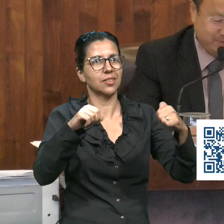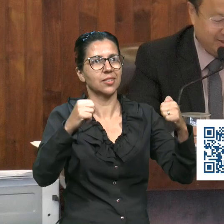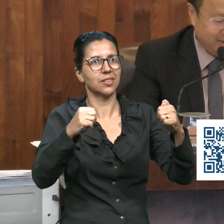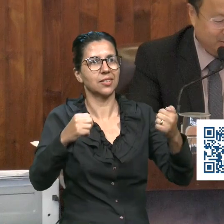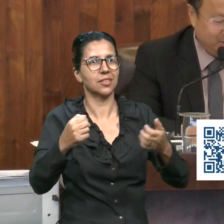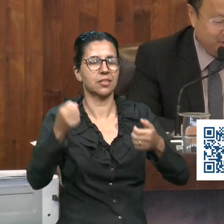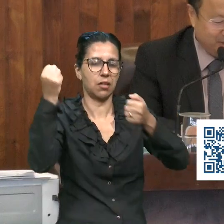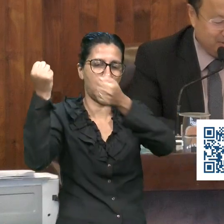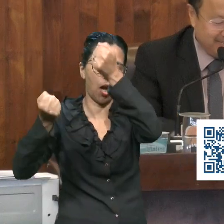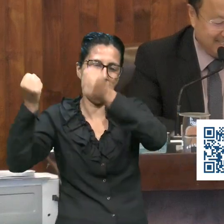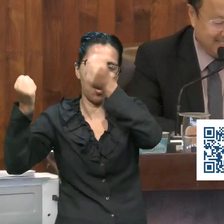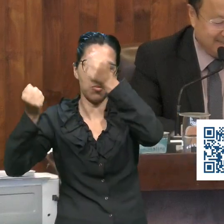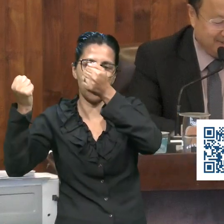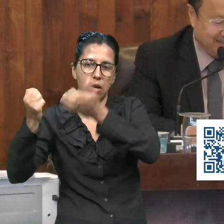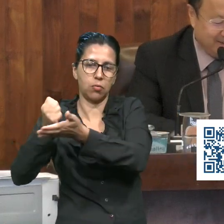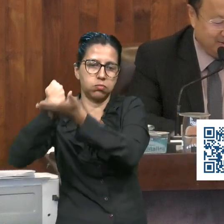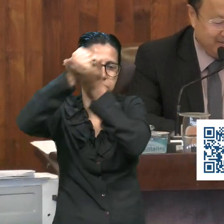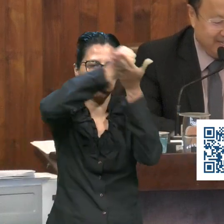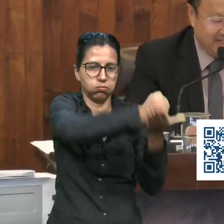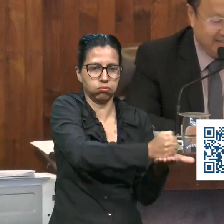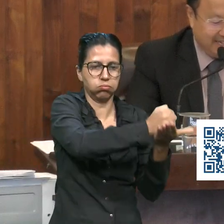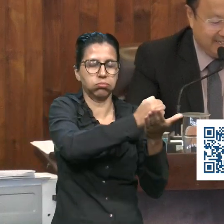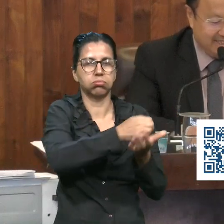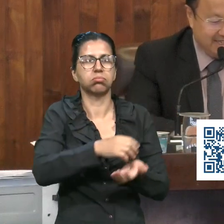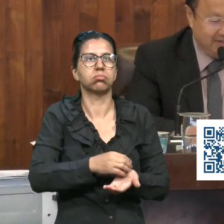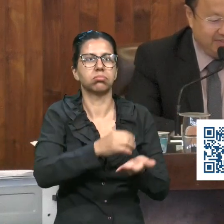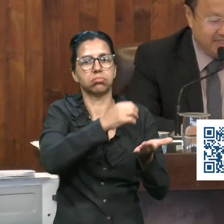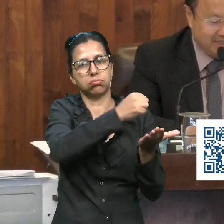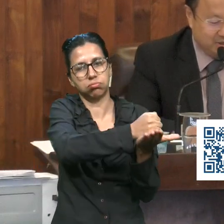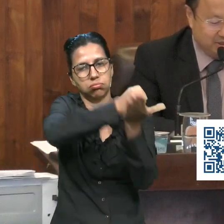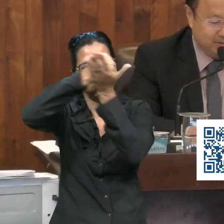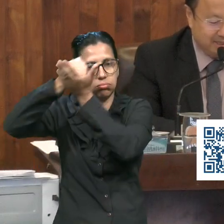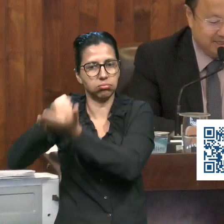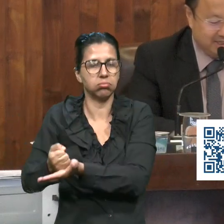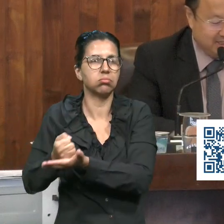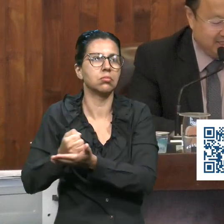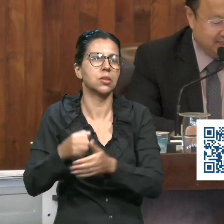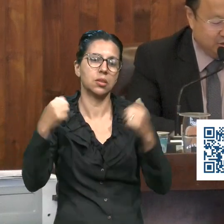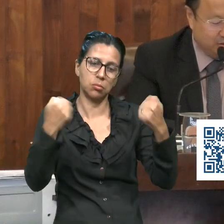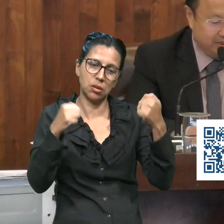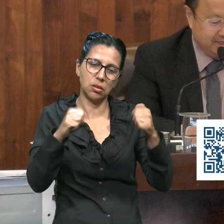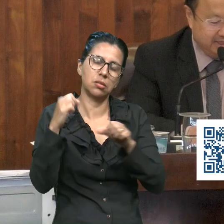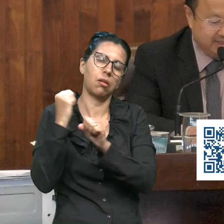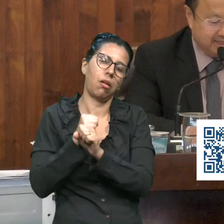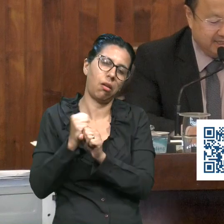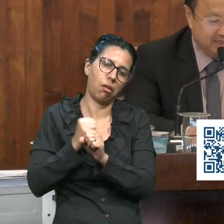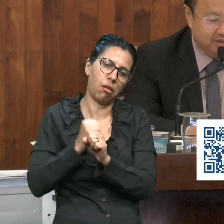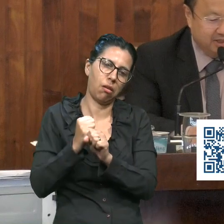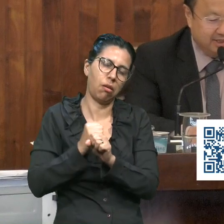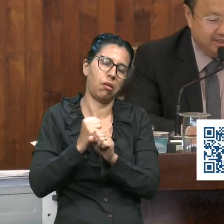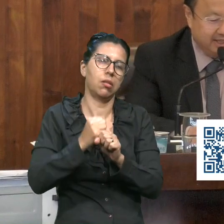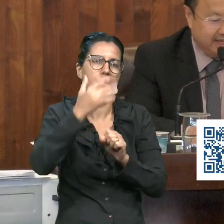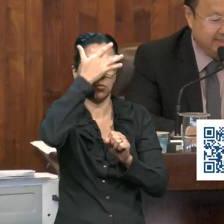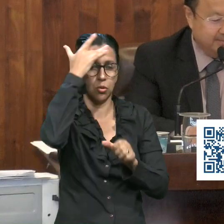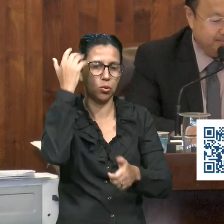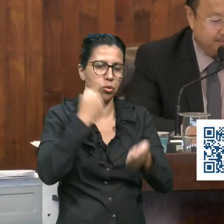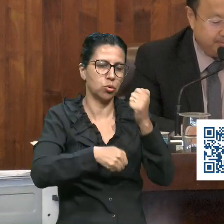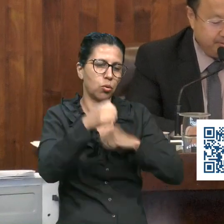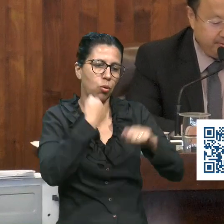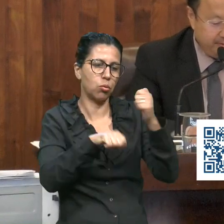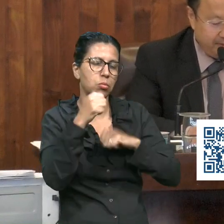Esmeraldas, número 2751. Trata de reivindicações bastante antigas dos comerciantes dessa região da nossa